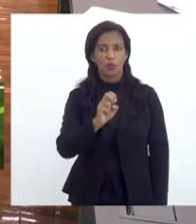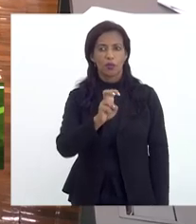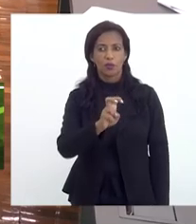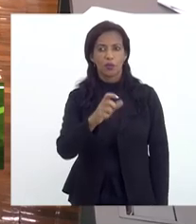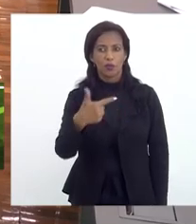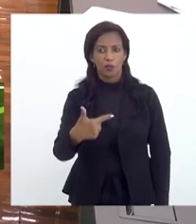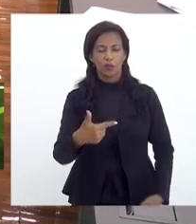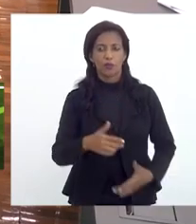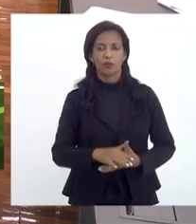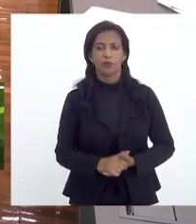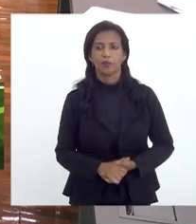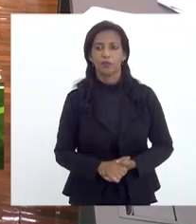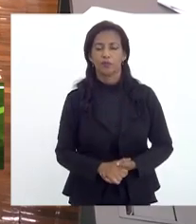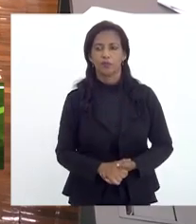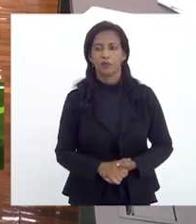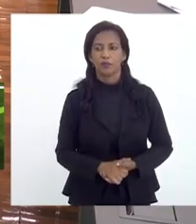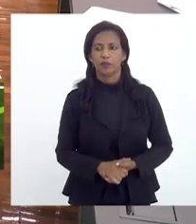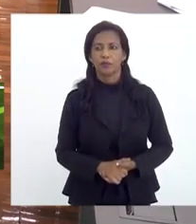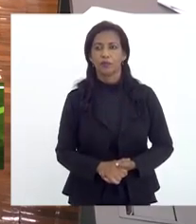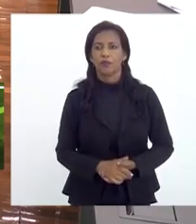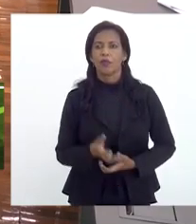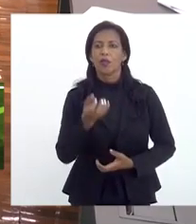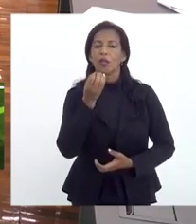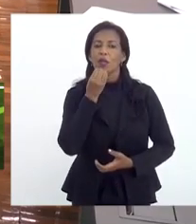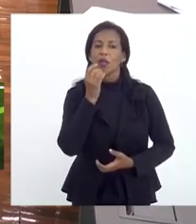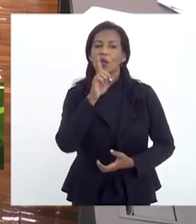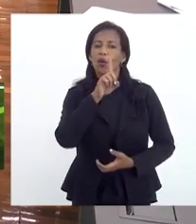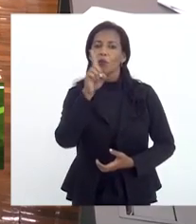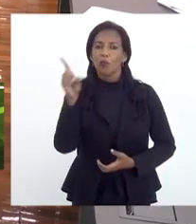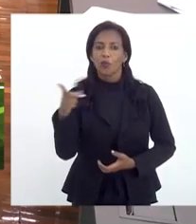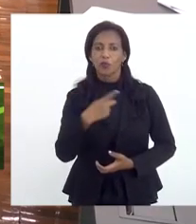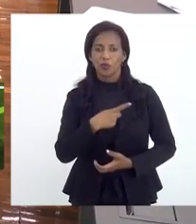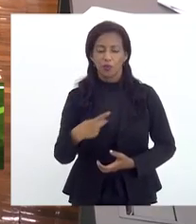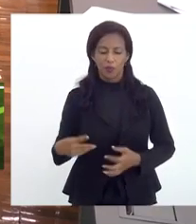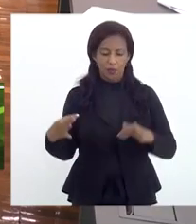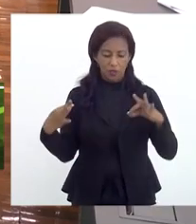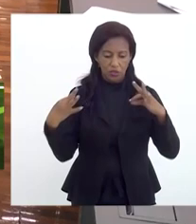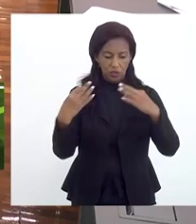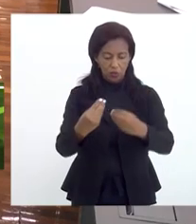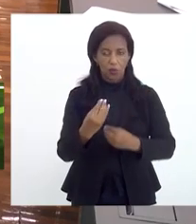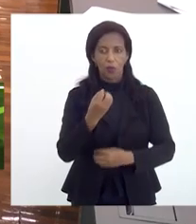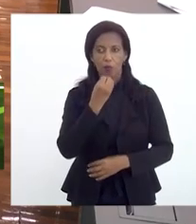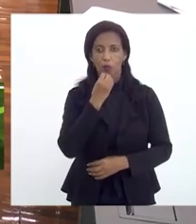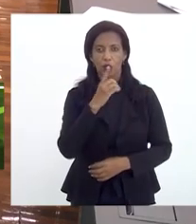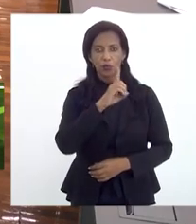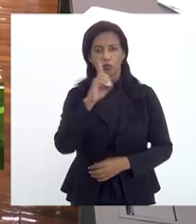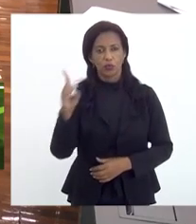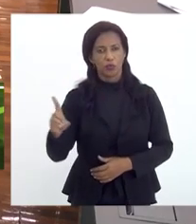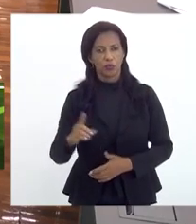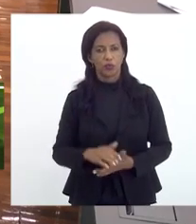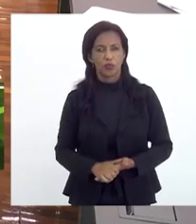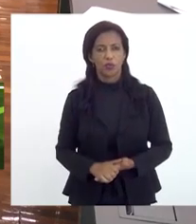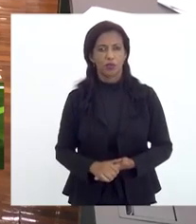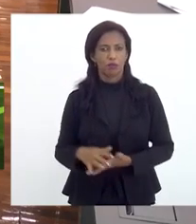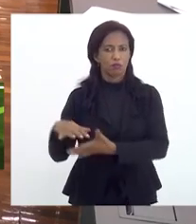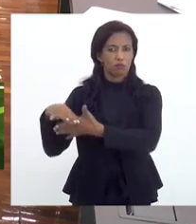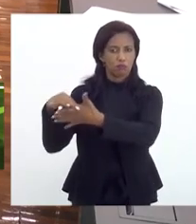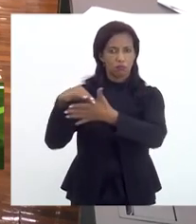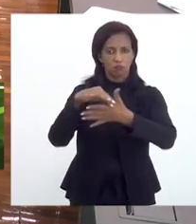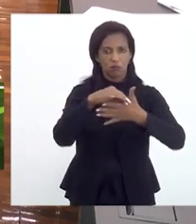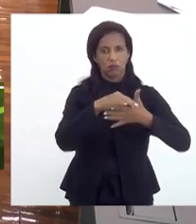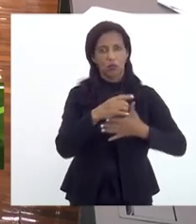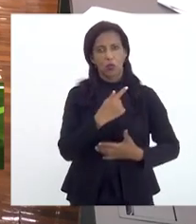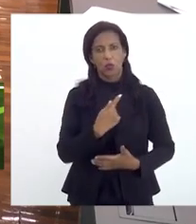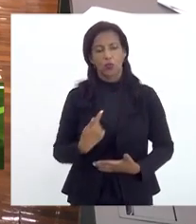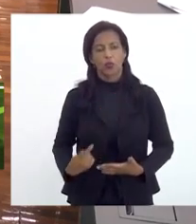Deputada Mônica, por favor Bom dia, presidente Bom dia a todos e todas Bom dia Bom As representações do